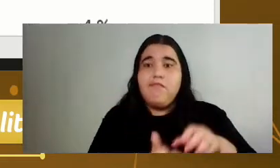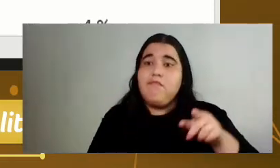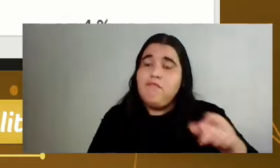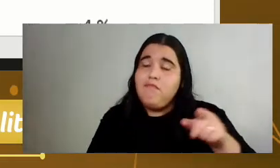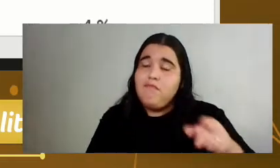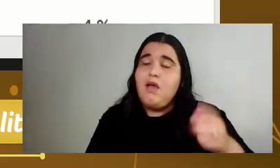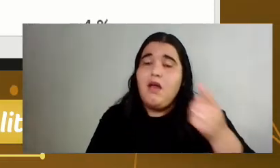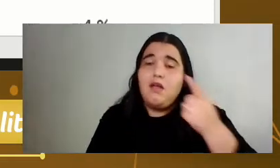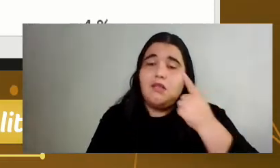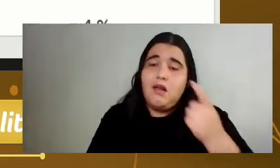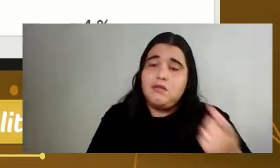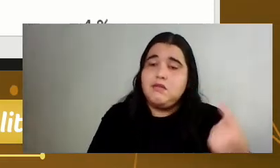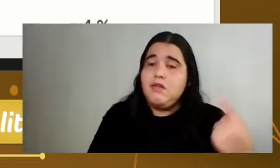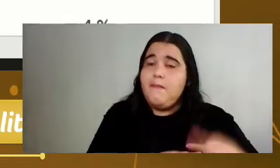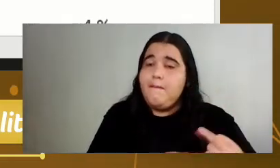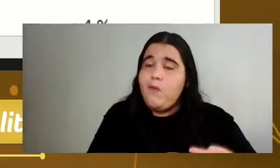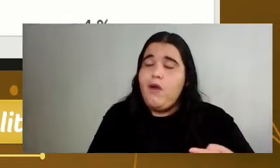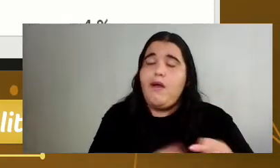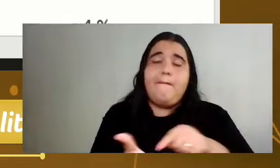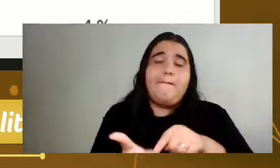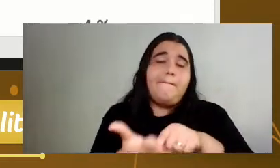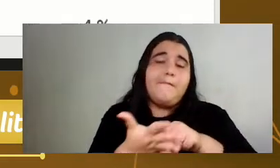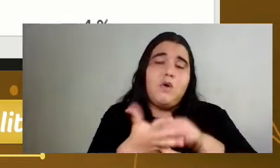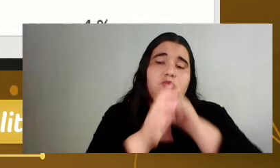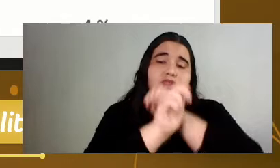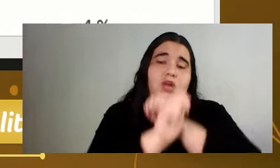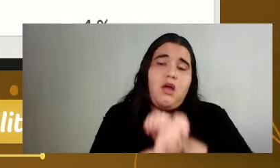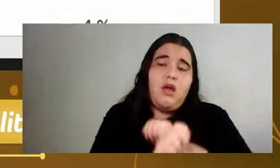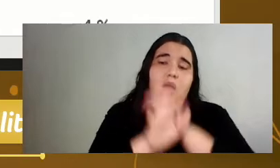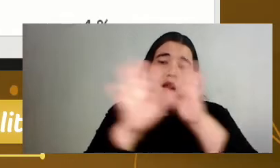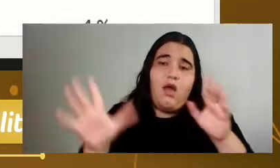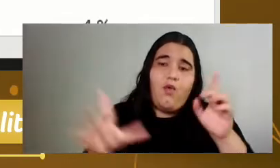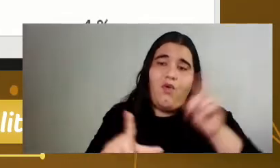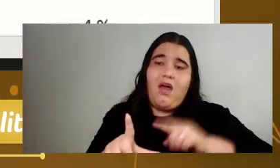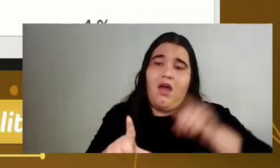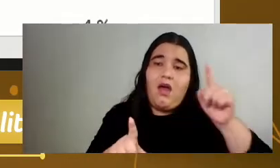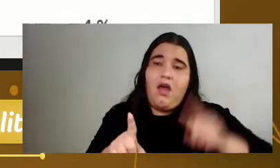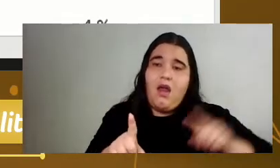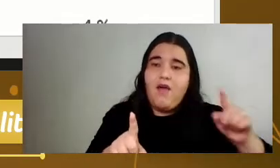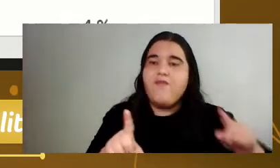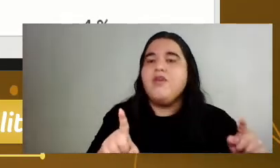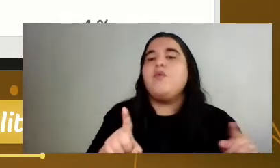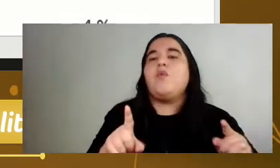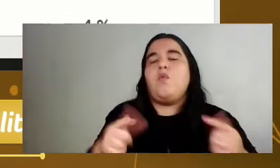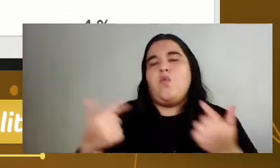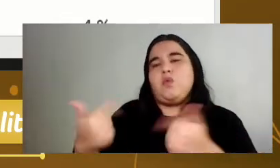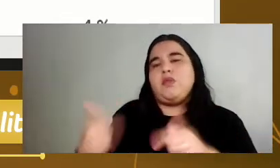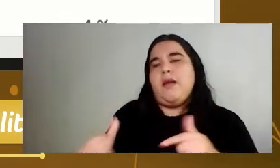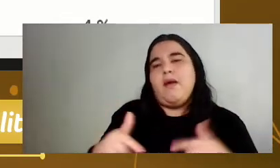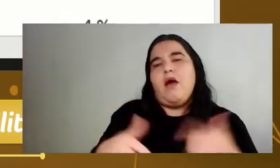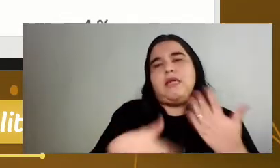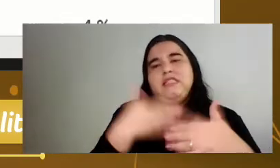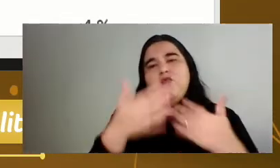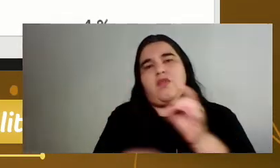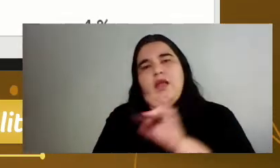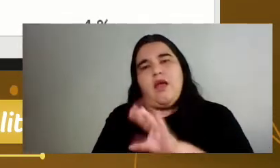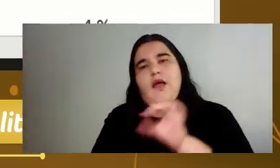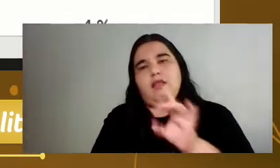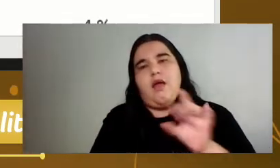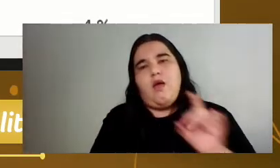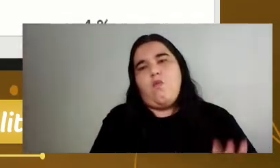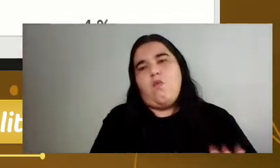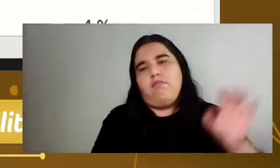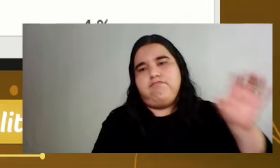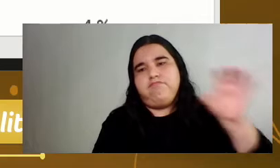dá, de uma forma gráfica, aqui a visão de como o trabalho está sendo desenvolvido em cada uma das regionais. Silas, por favor.